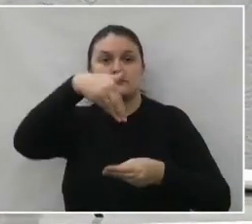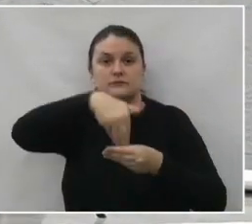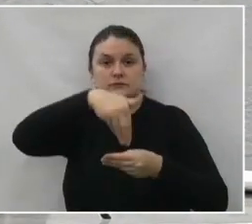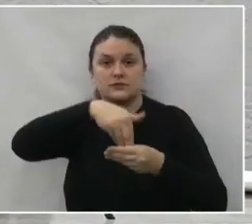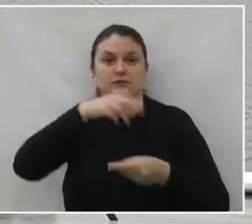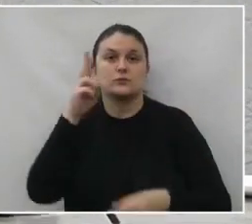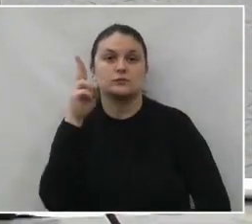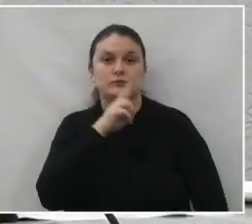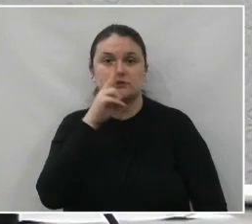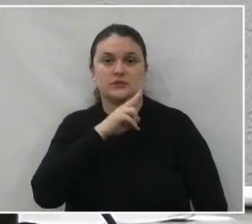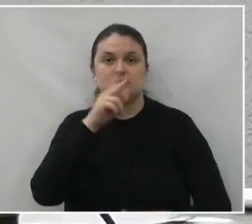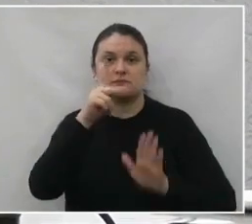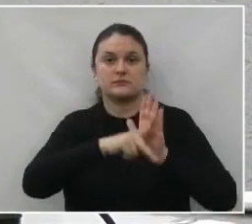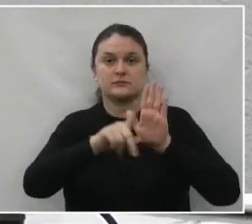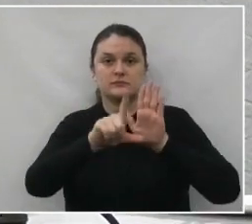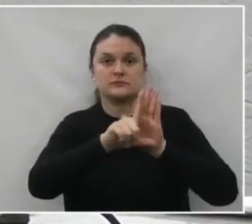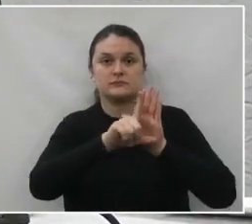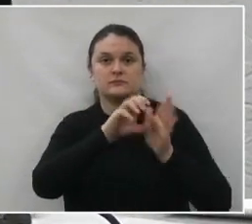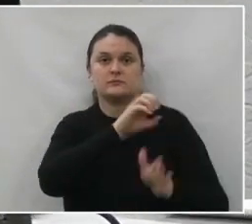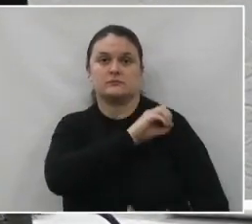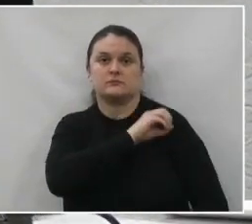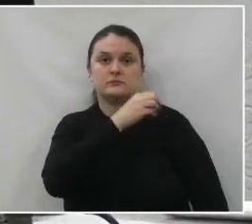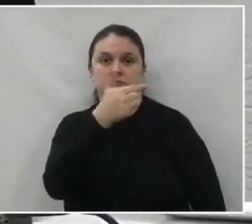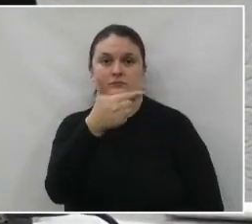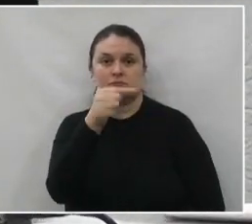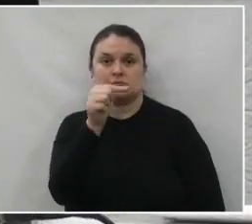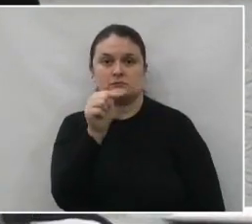do regime de urgência do projeto de lei ordinária de número